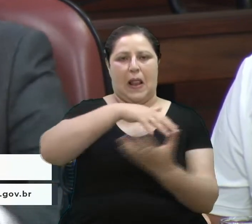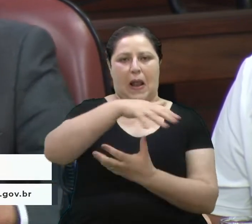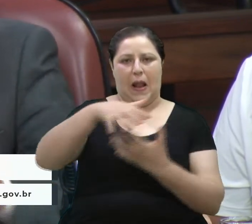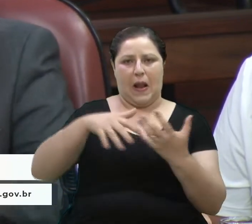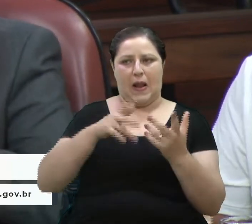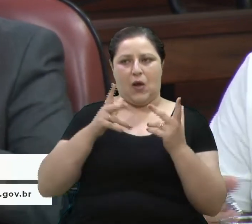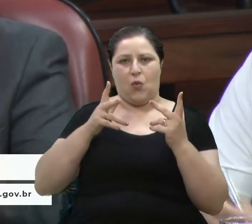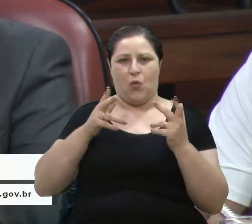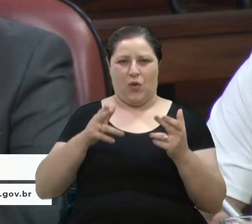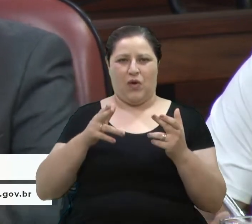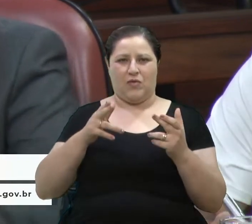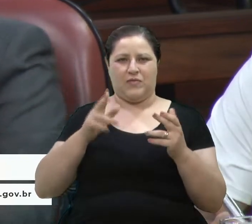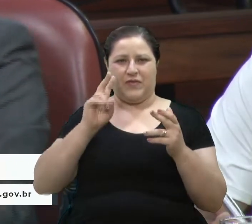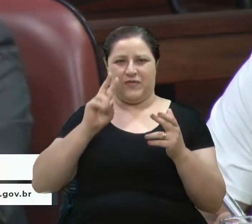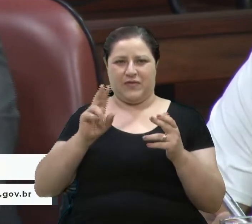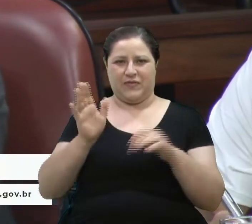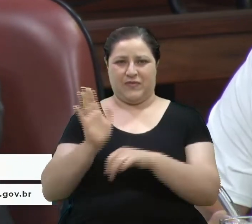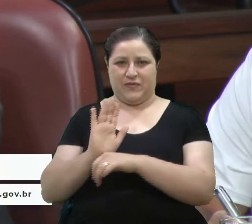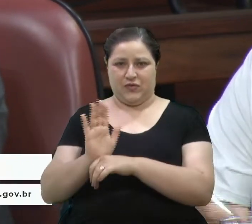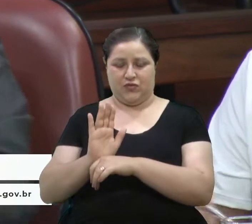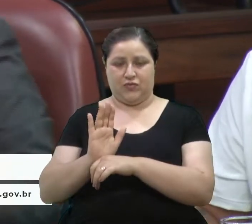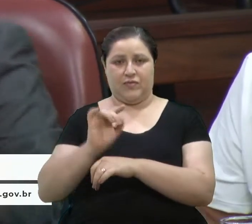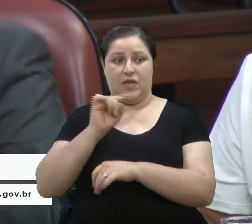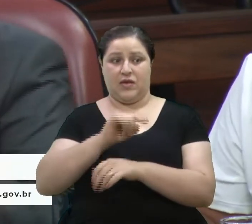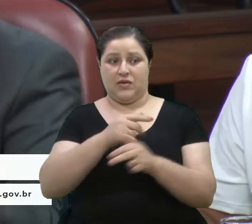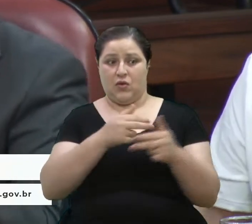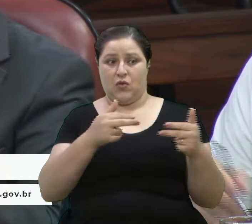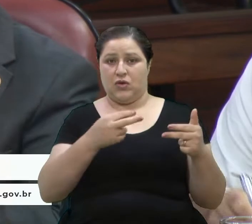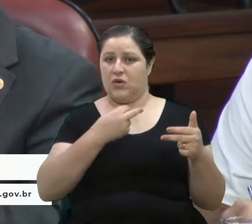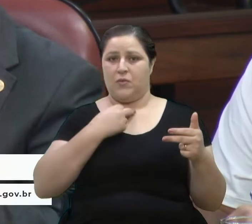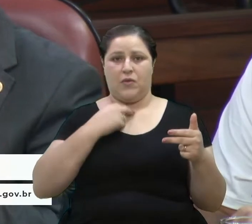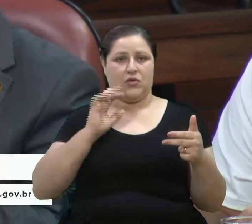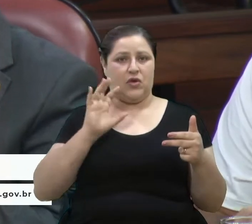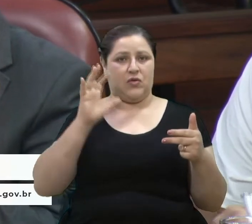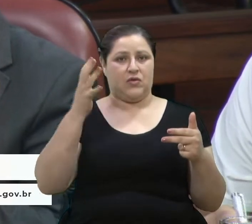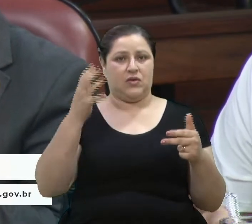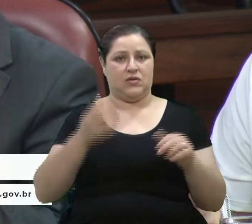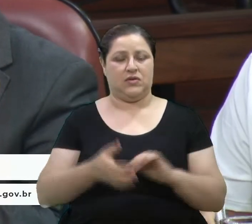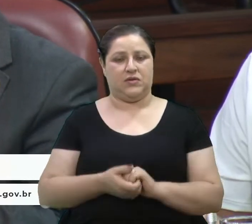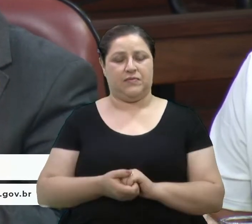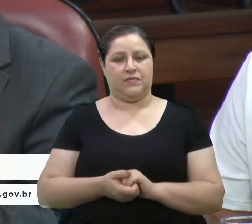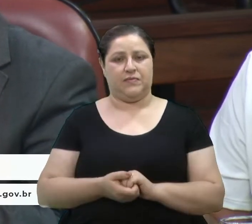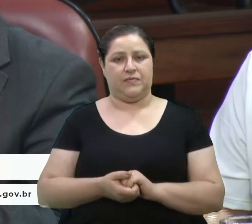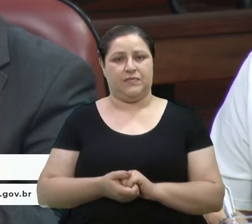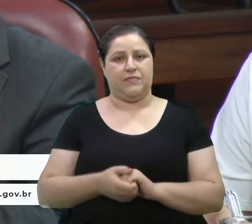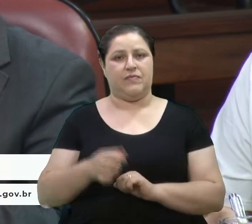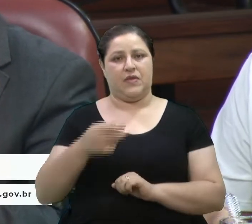esse tipo de coisa não pode ocorrer. E eu quero ressaltar, falando